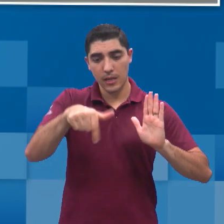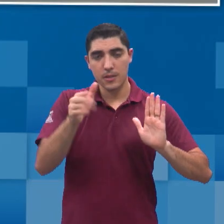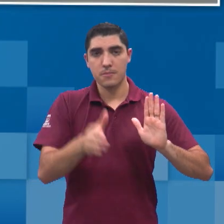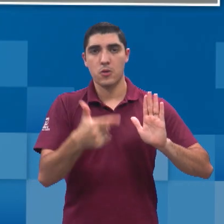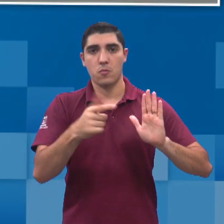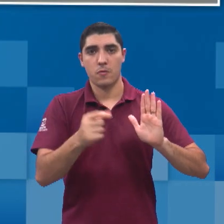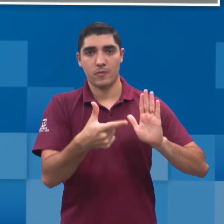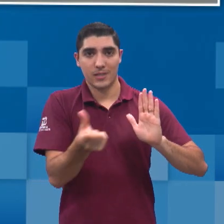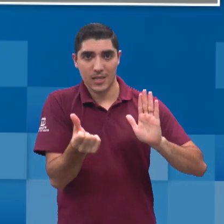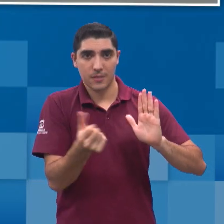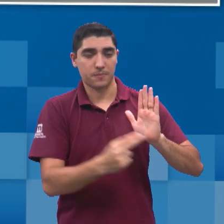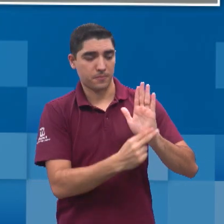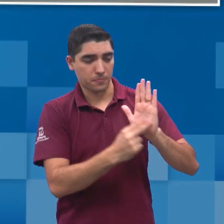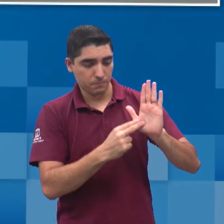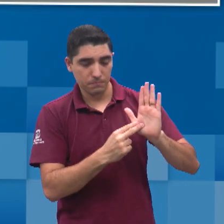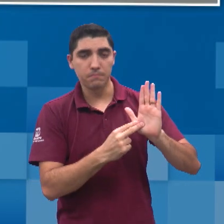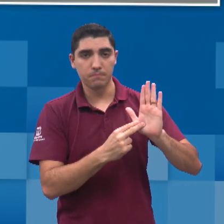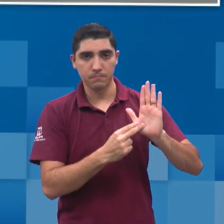107/2026.